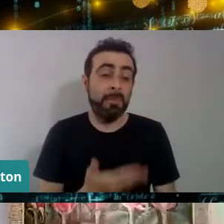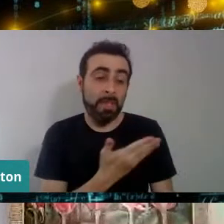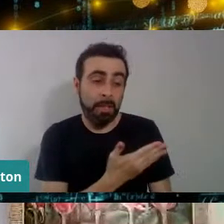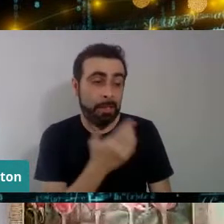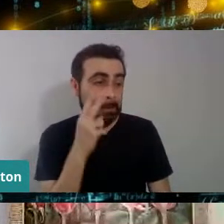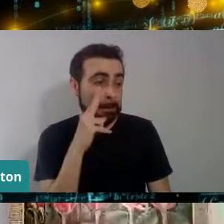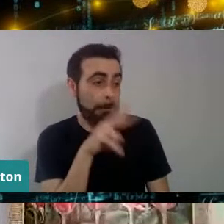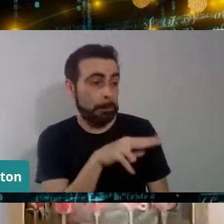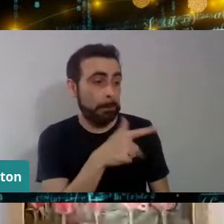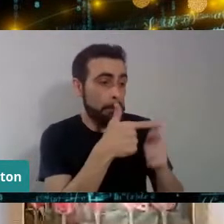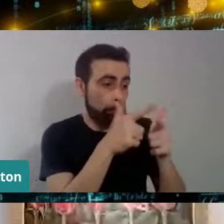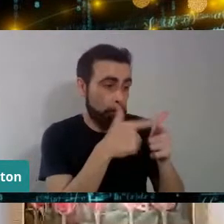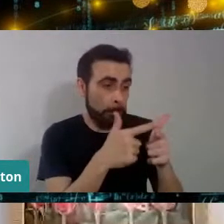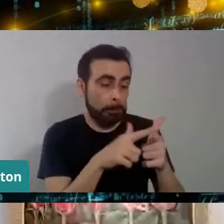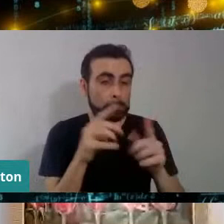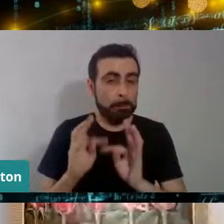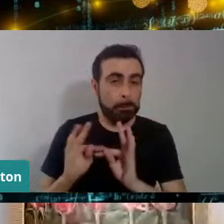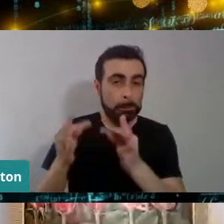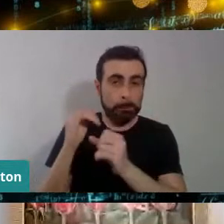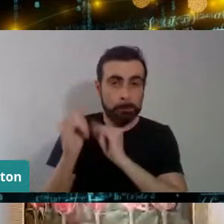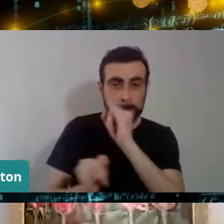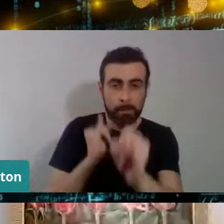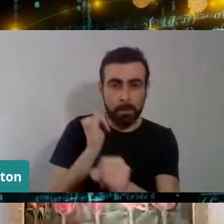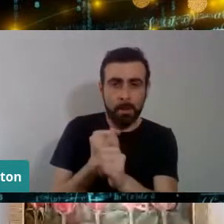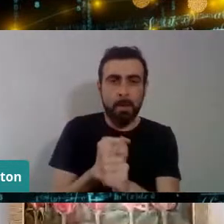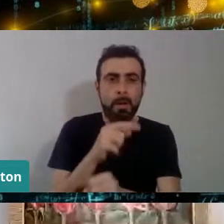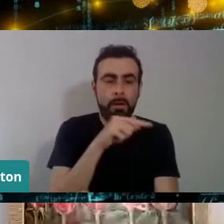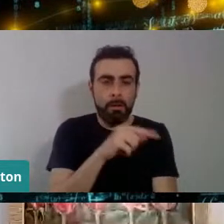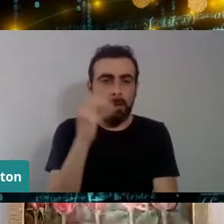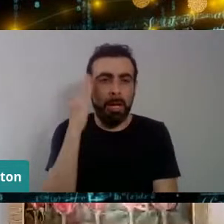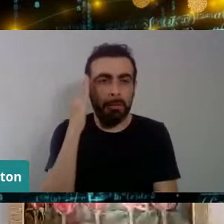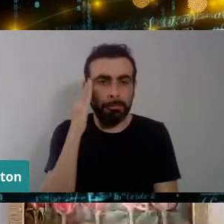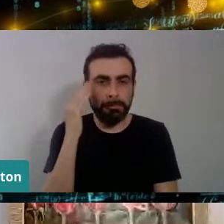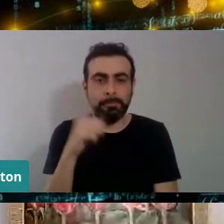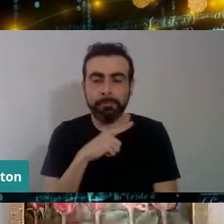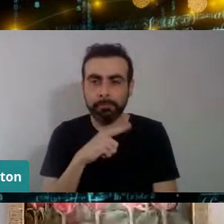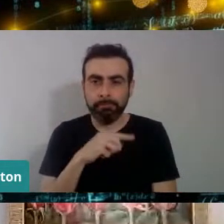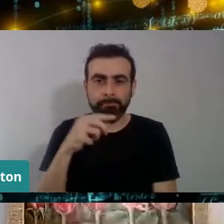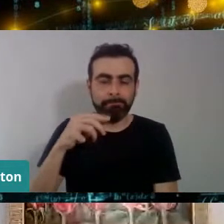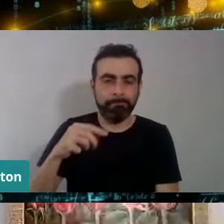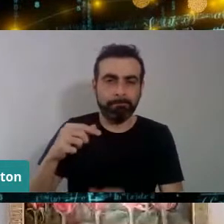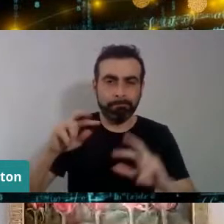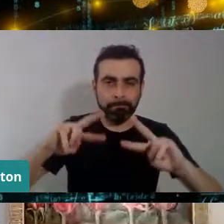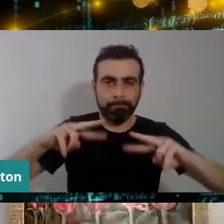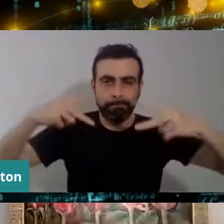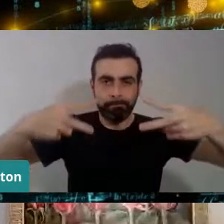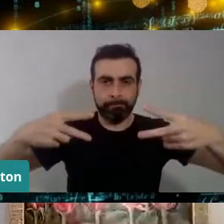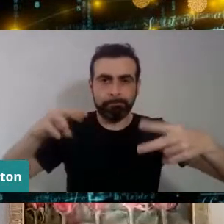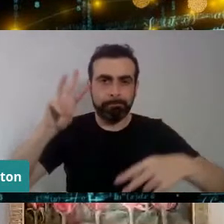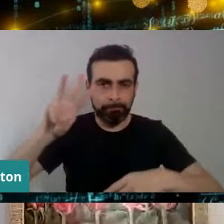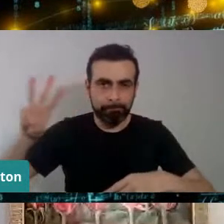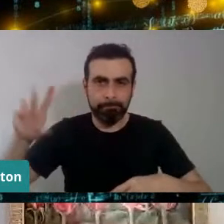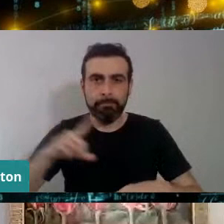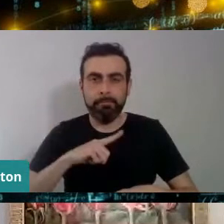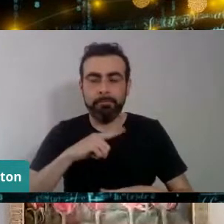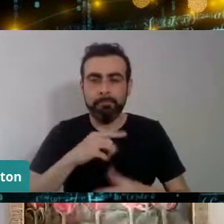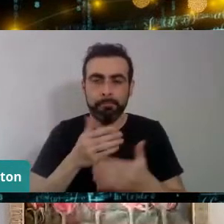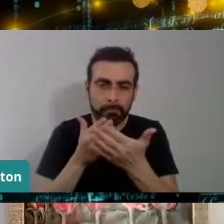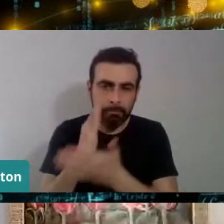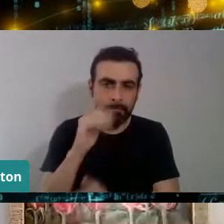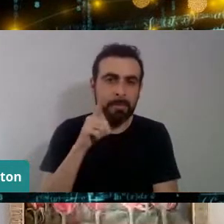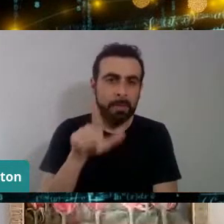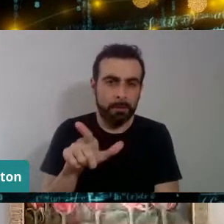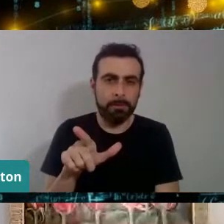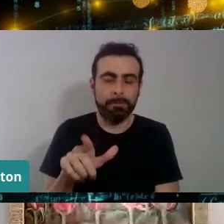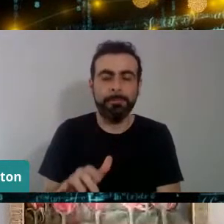problema lá na transmissão dele, mas ele tá com o nosso link, em qualquer momento desse ele com certeza vai entrar.